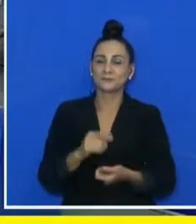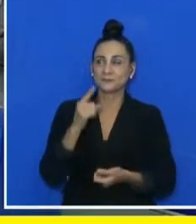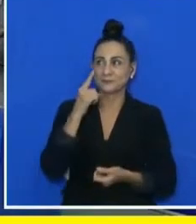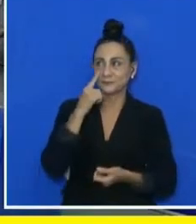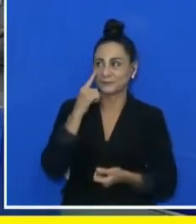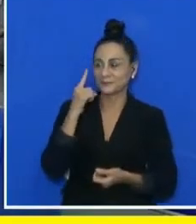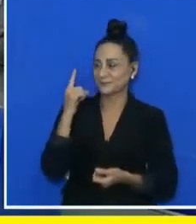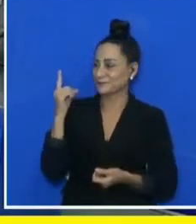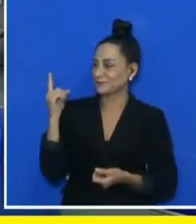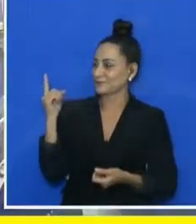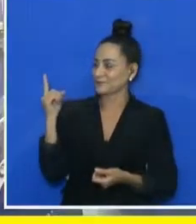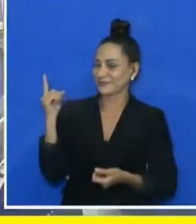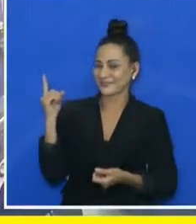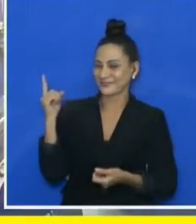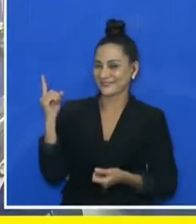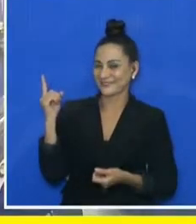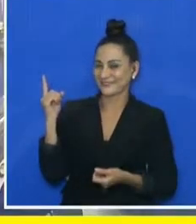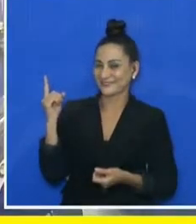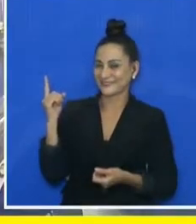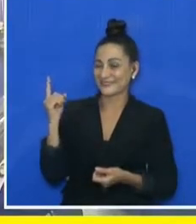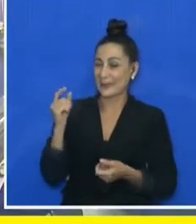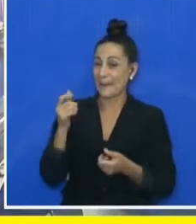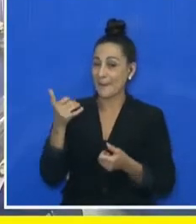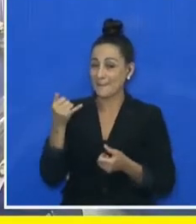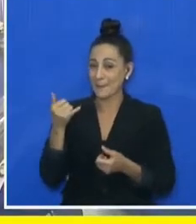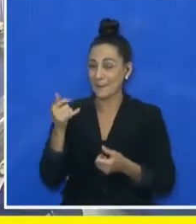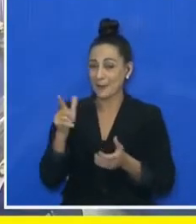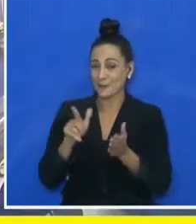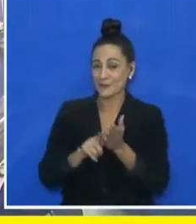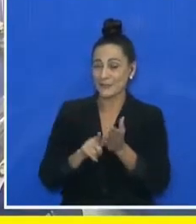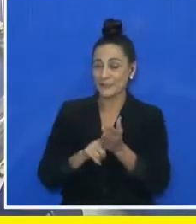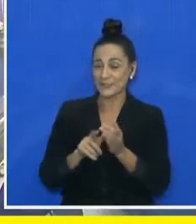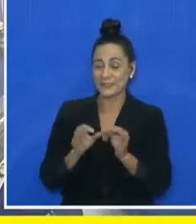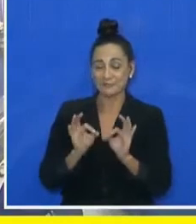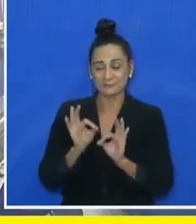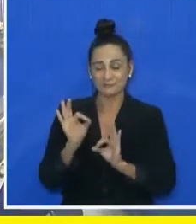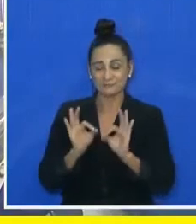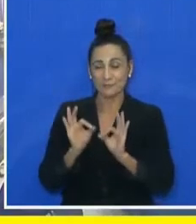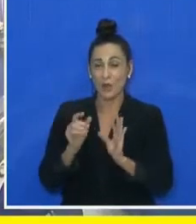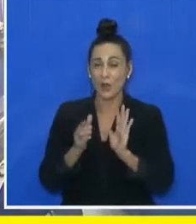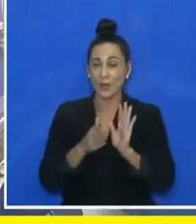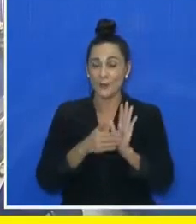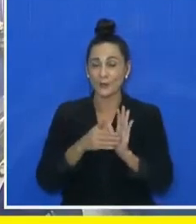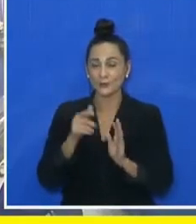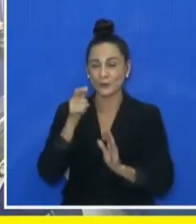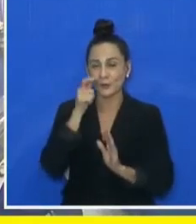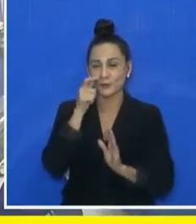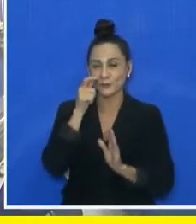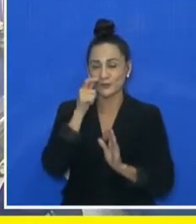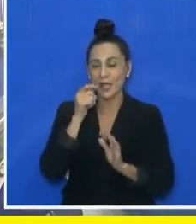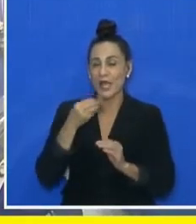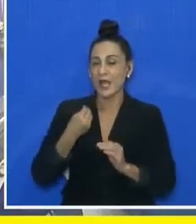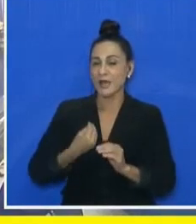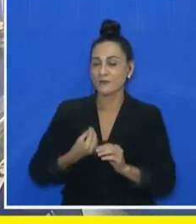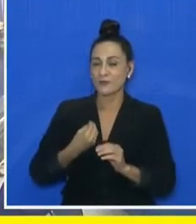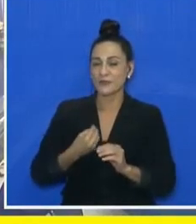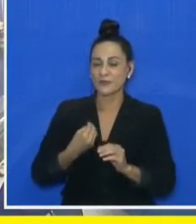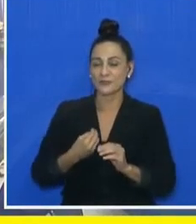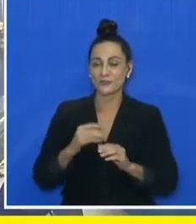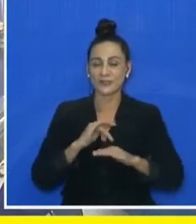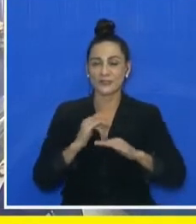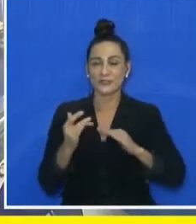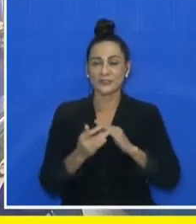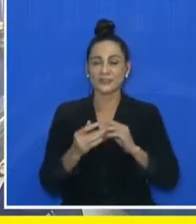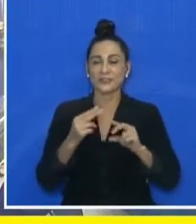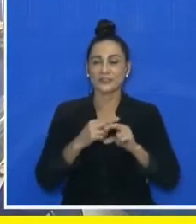Atenção, bolas posicionadas, prepare papel e caneta ou separe a sua aposta para conferir ao vivo através das